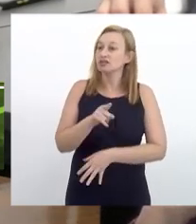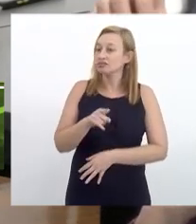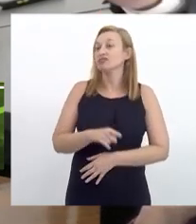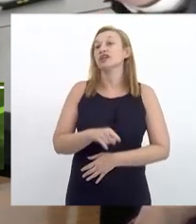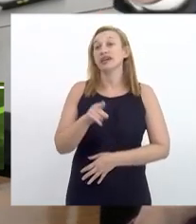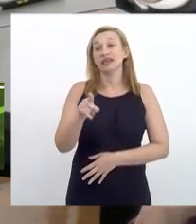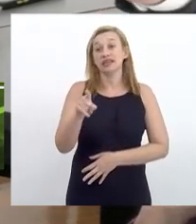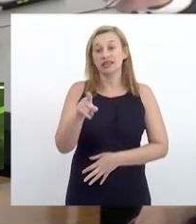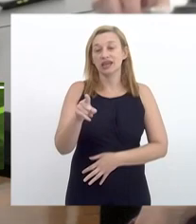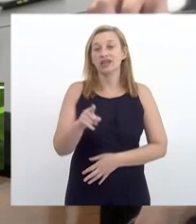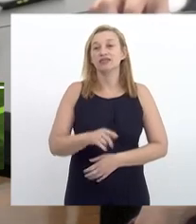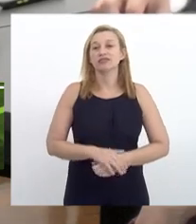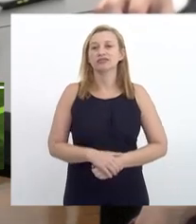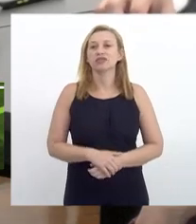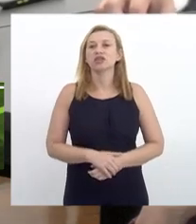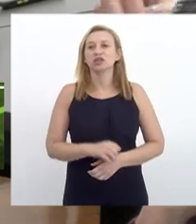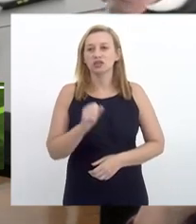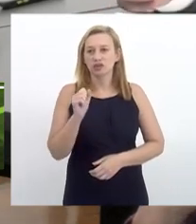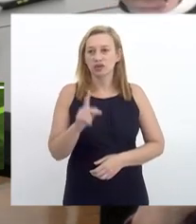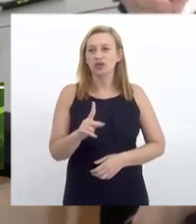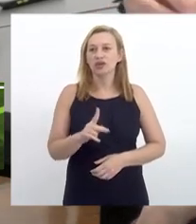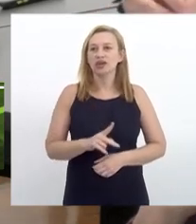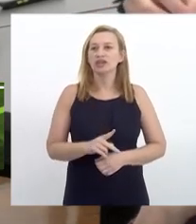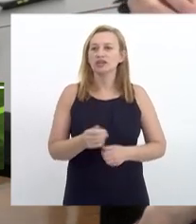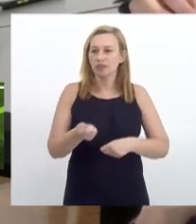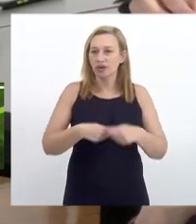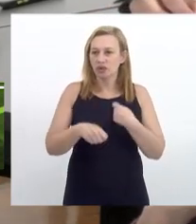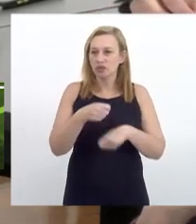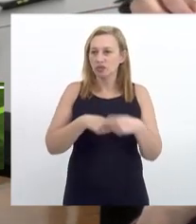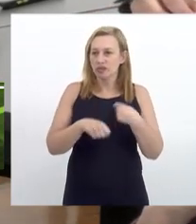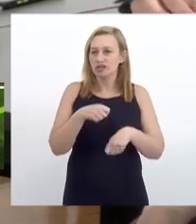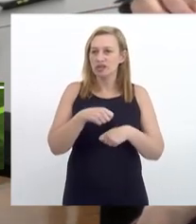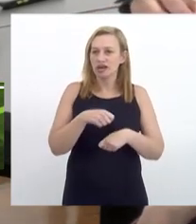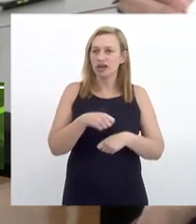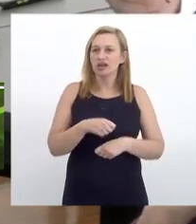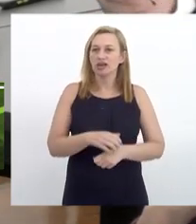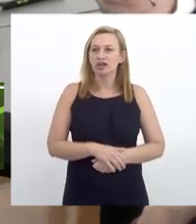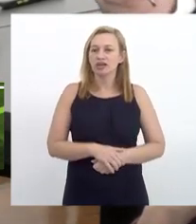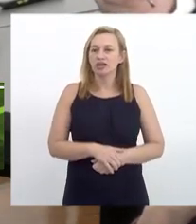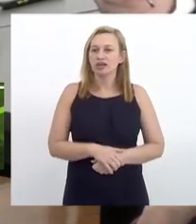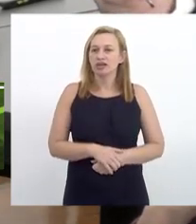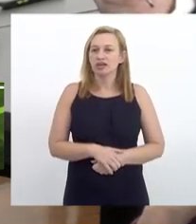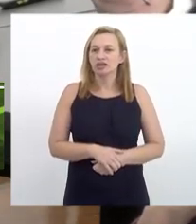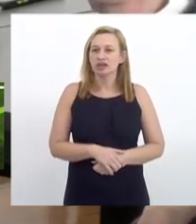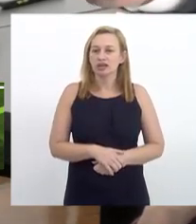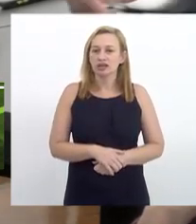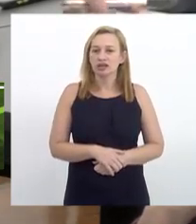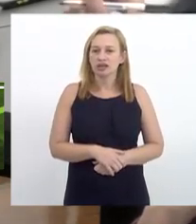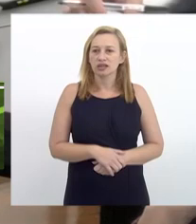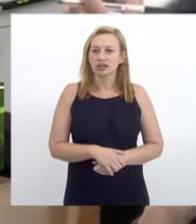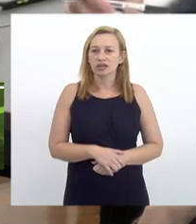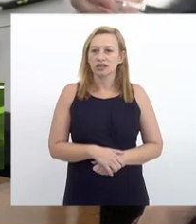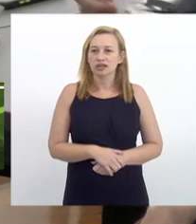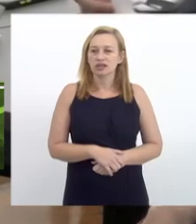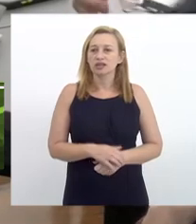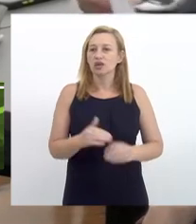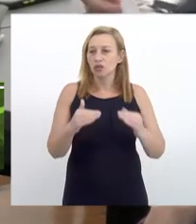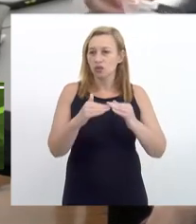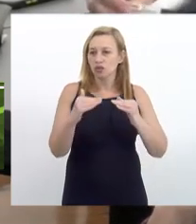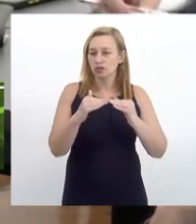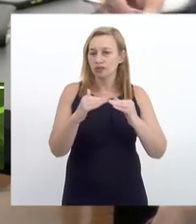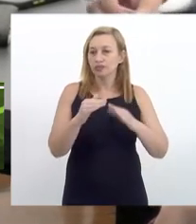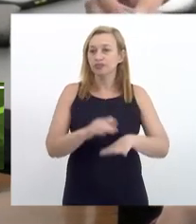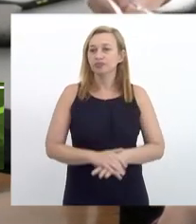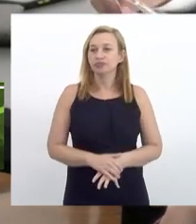Passando de perceber Ah, então está bom Se é para economizar Eu estou Brincadeira Eu estou De acordo